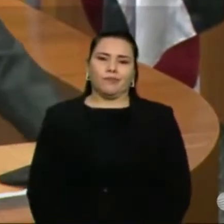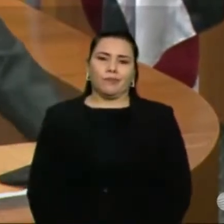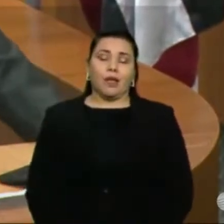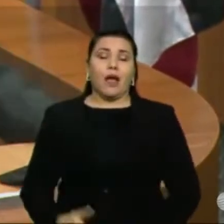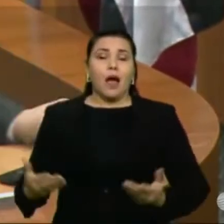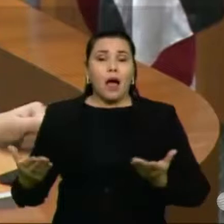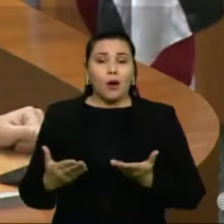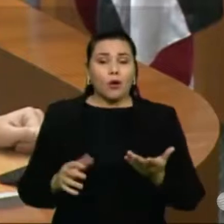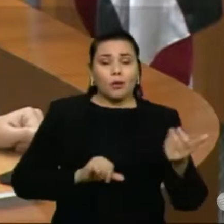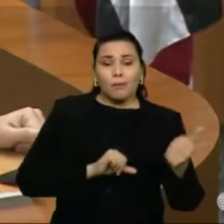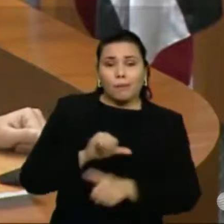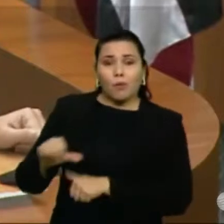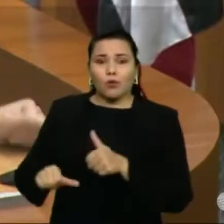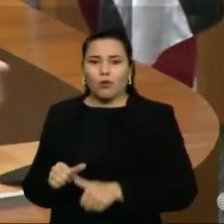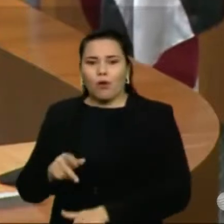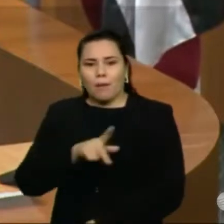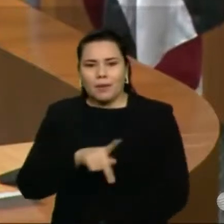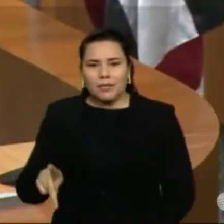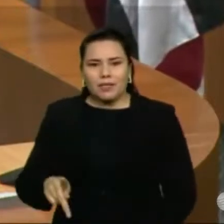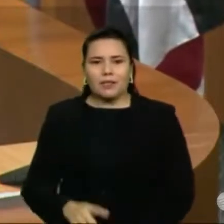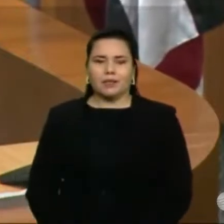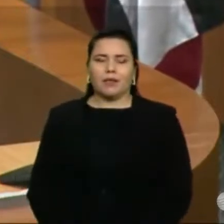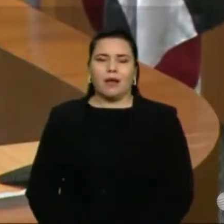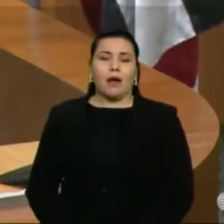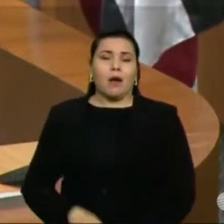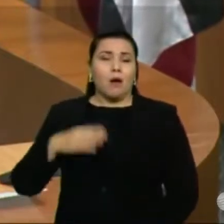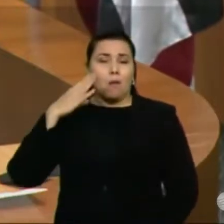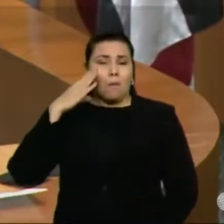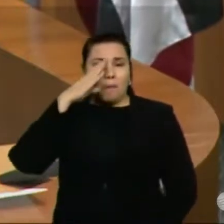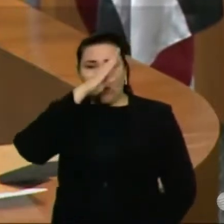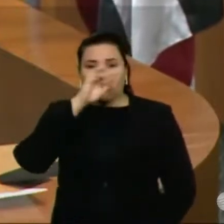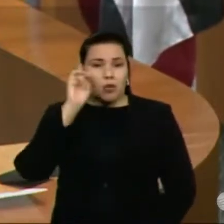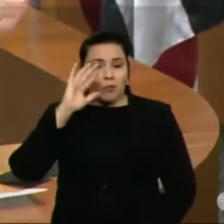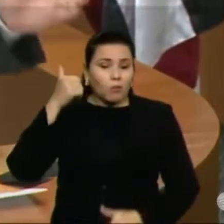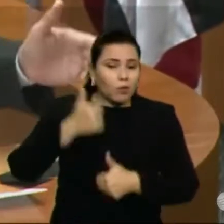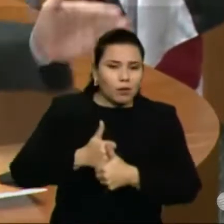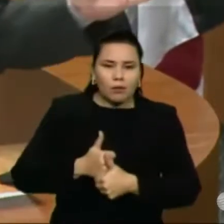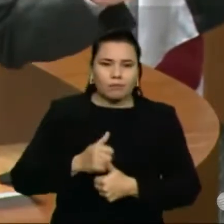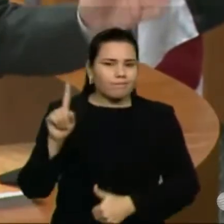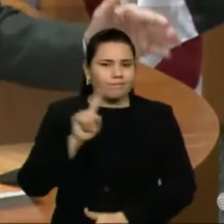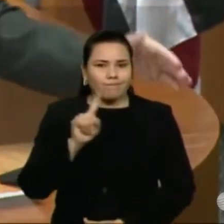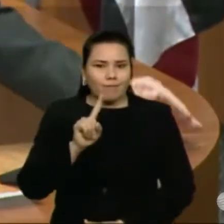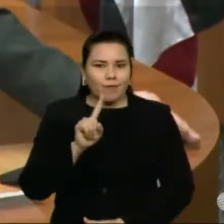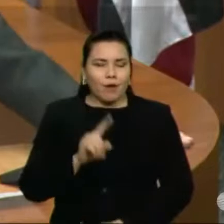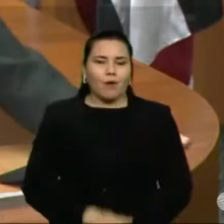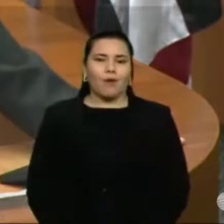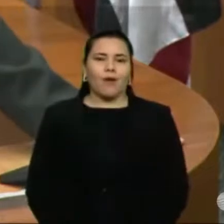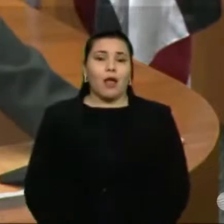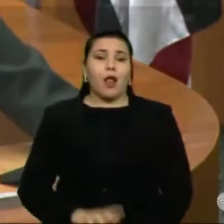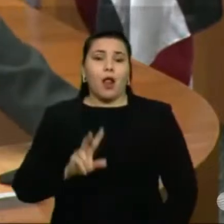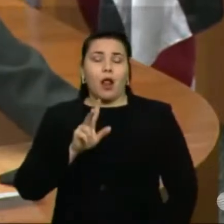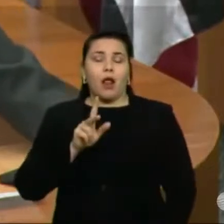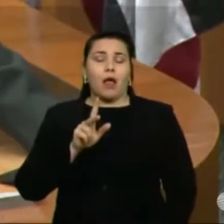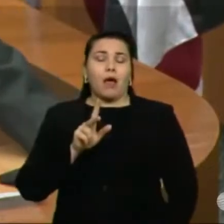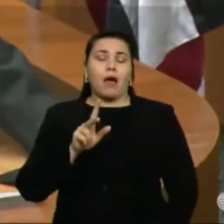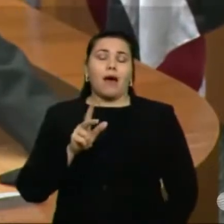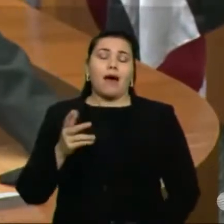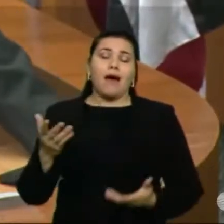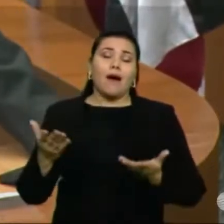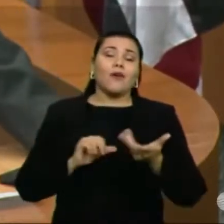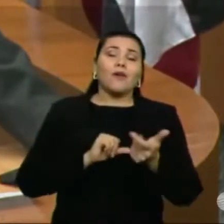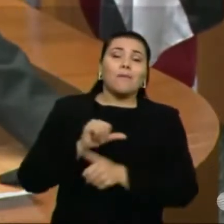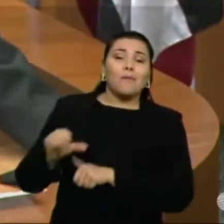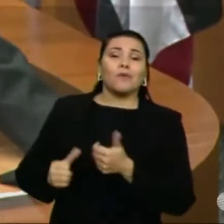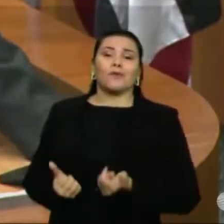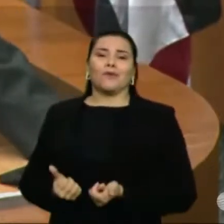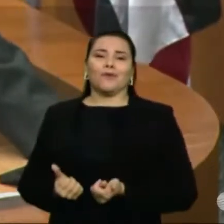triste situação. E a gente passou novamente até entre os países que mais vacinam as crianças. Óbvio, a gente